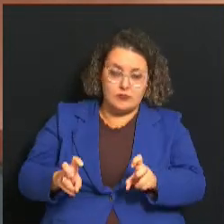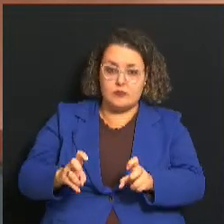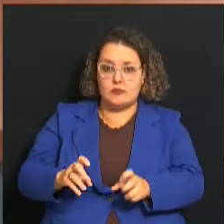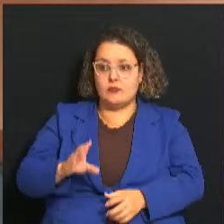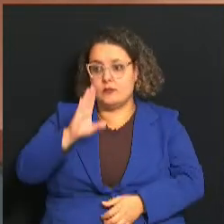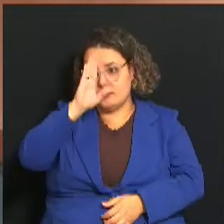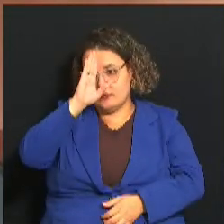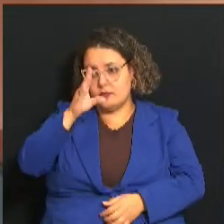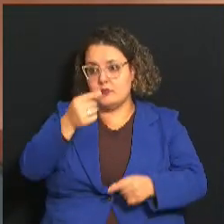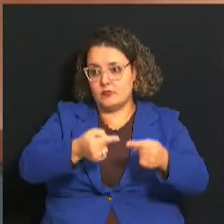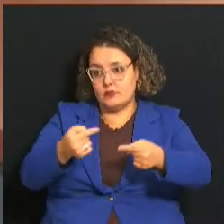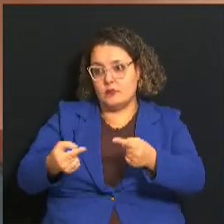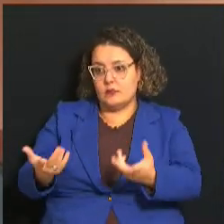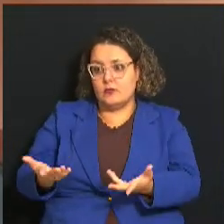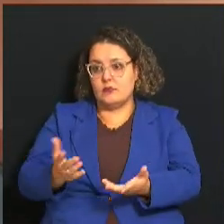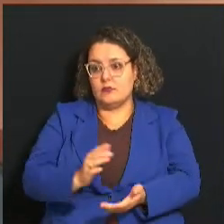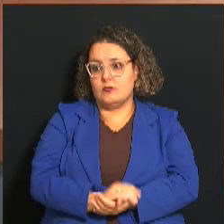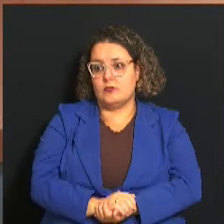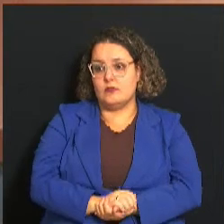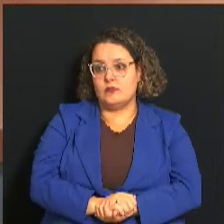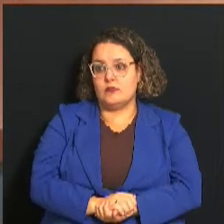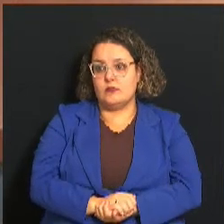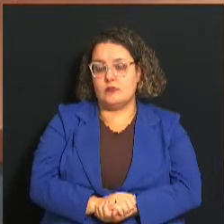serem debatidos...